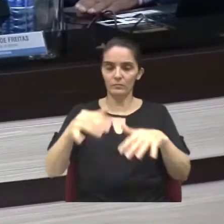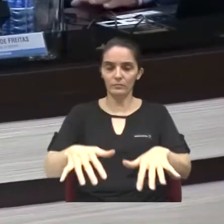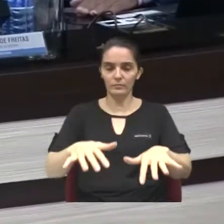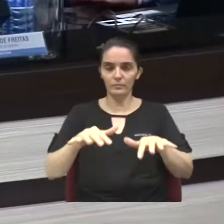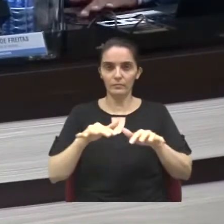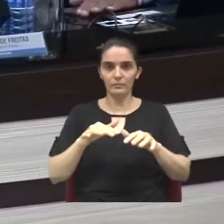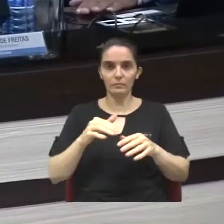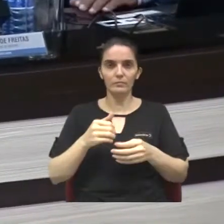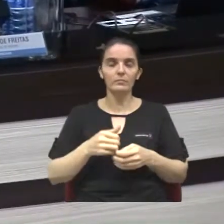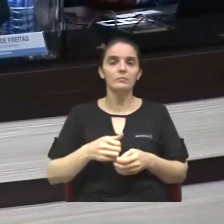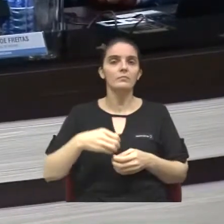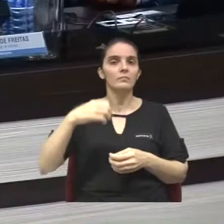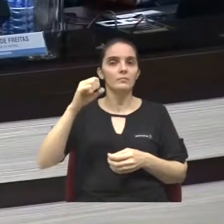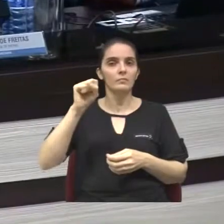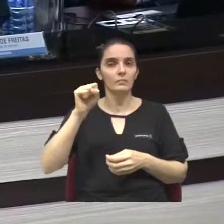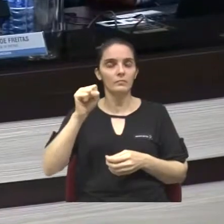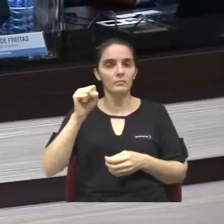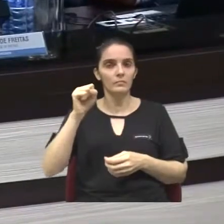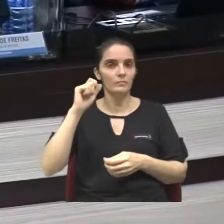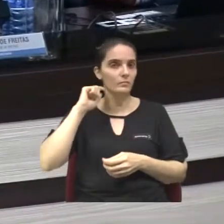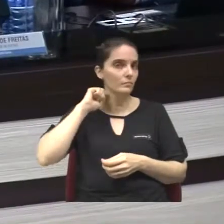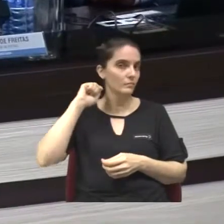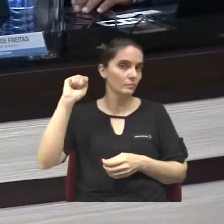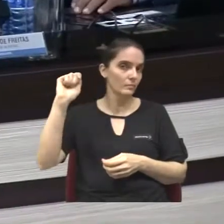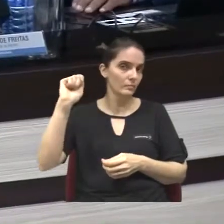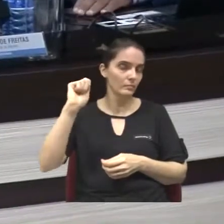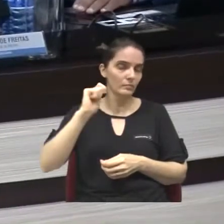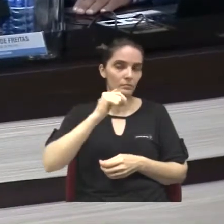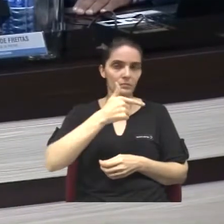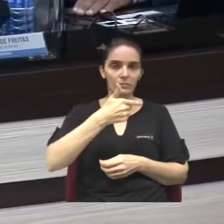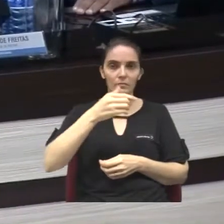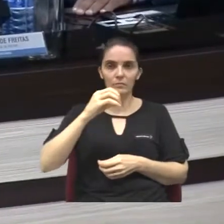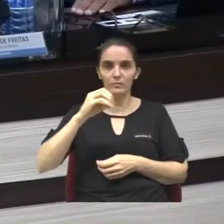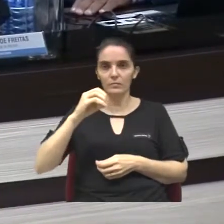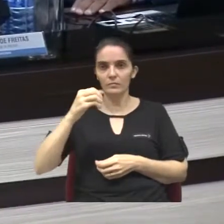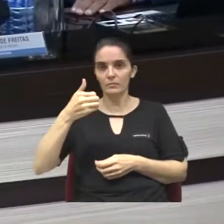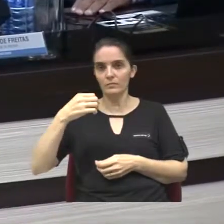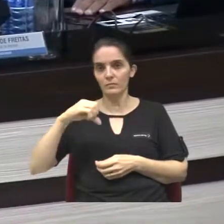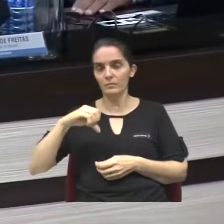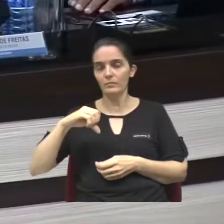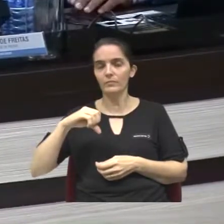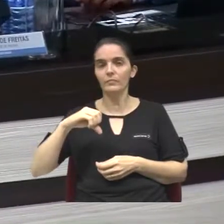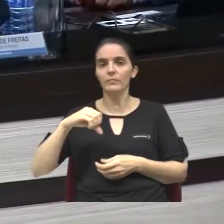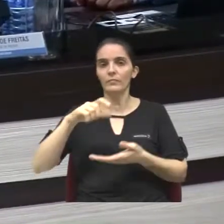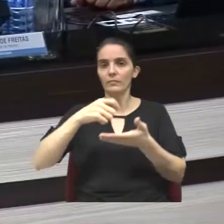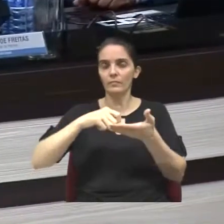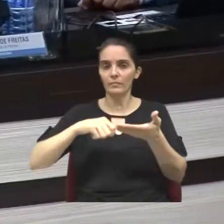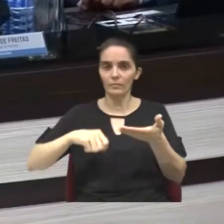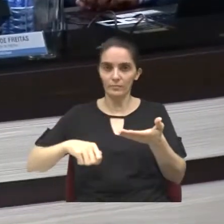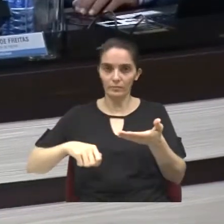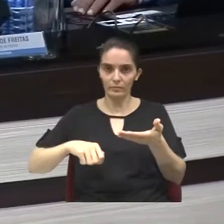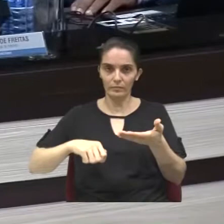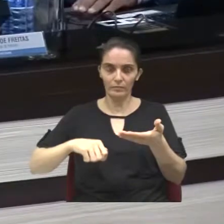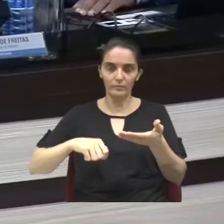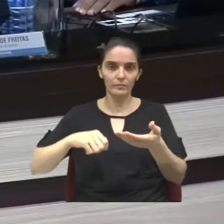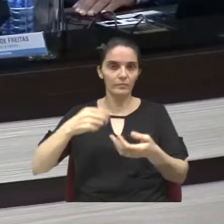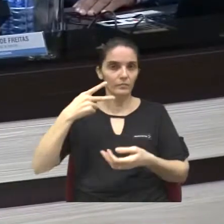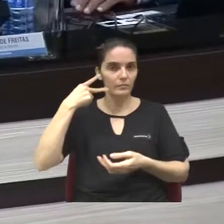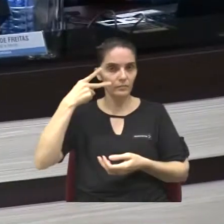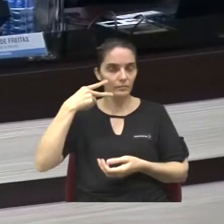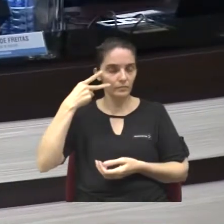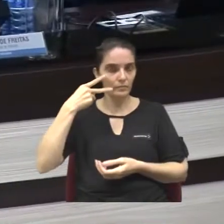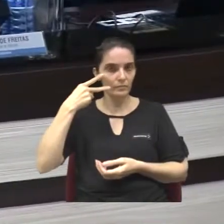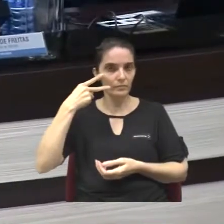Vitor Bertolã, aos 8 dias do mês de abril do ano de 2019. Segue assinado pelos seguintes